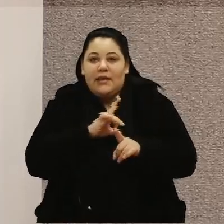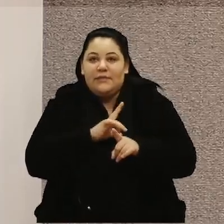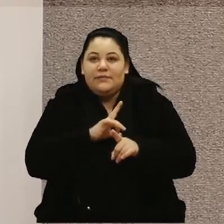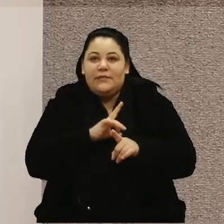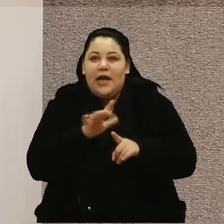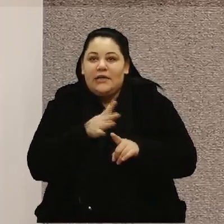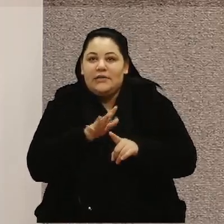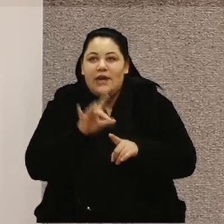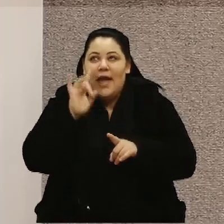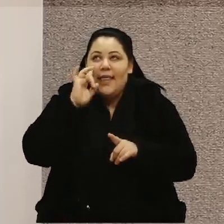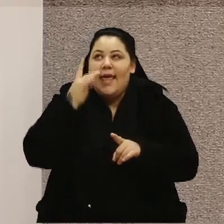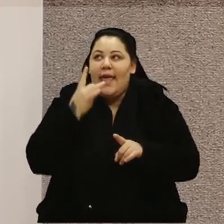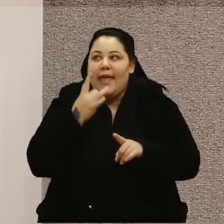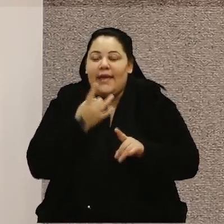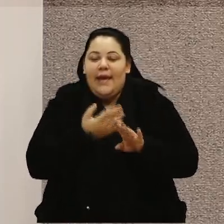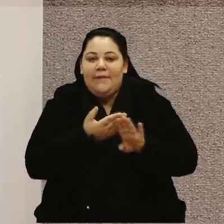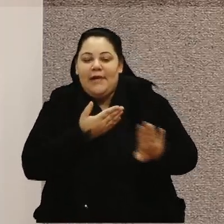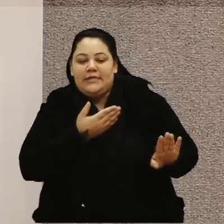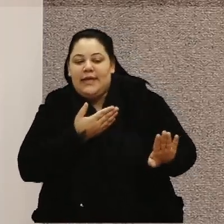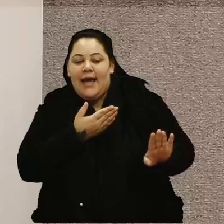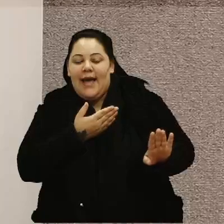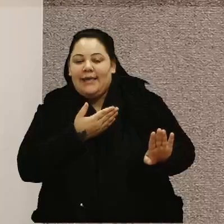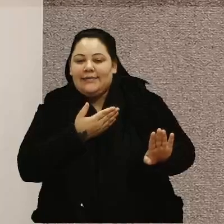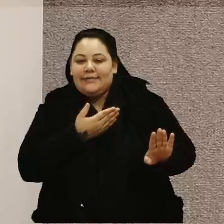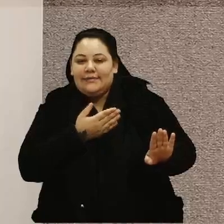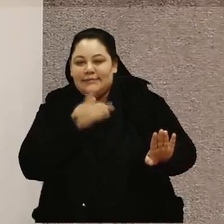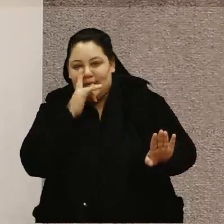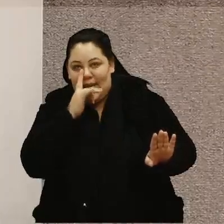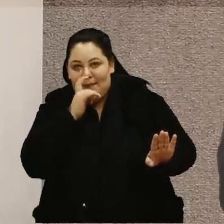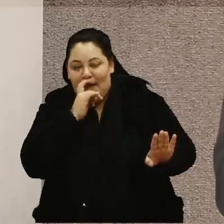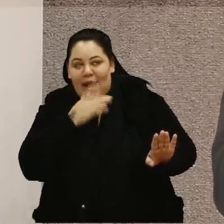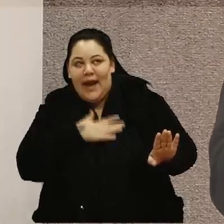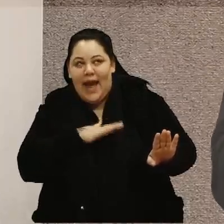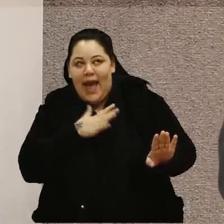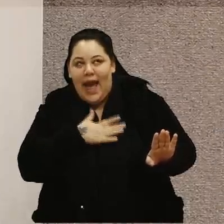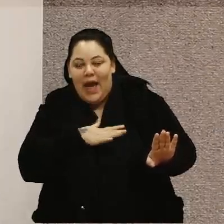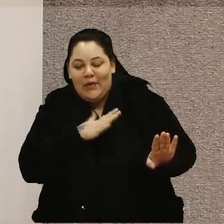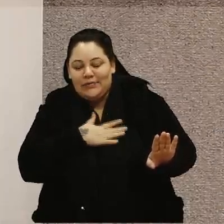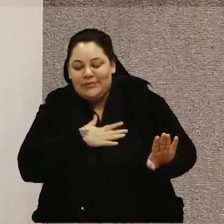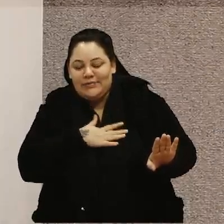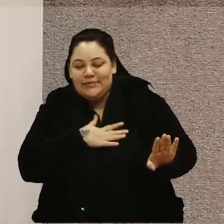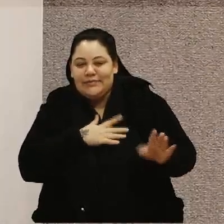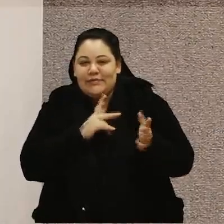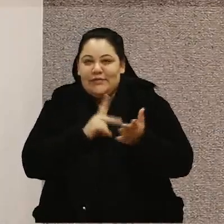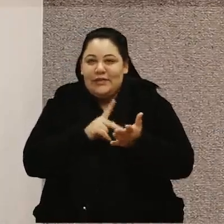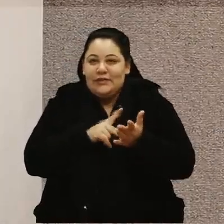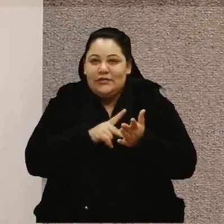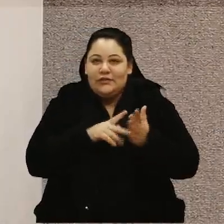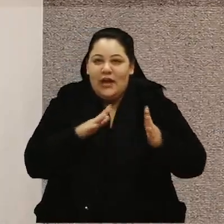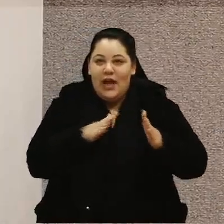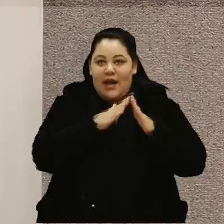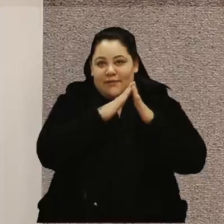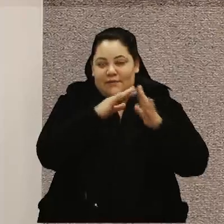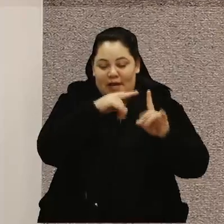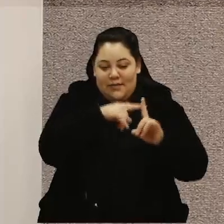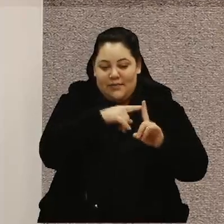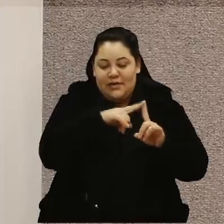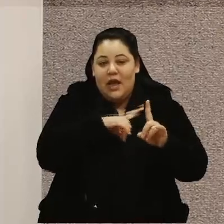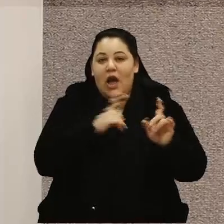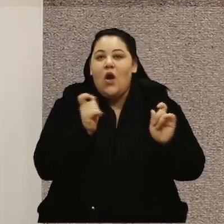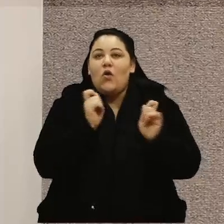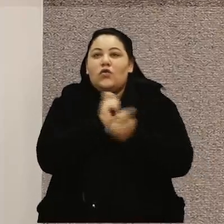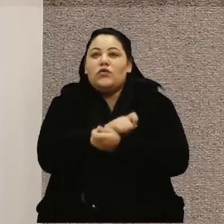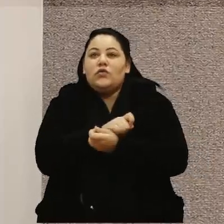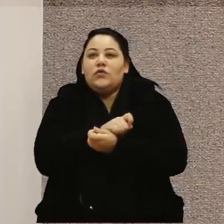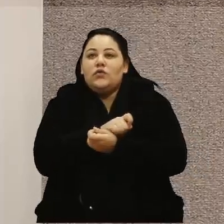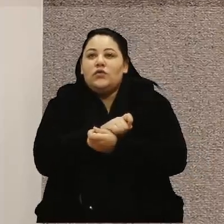criança em um lugar para que o pai possa assistir o culto tranquilo, entre aspas, né? E a visão que a Igreja Verbo da Vida tem trazido é justamente o contrário, que a criança